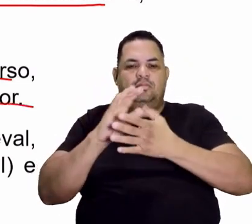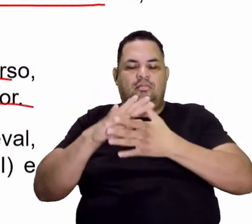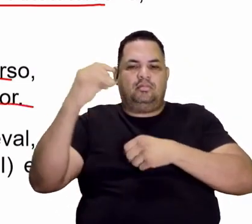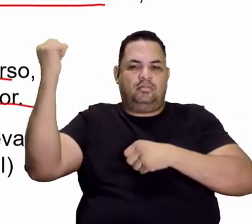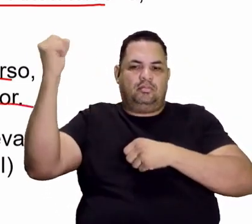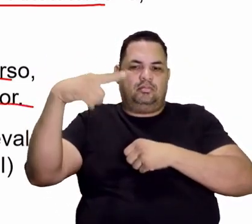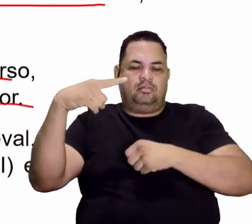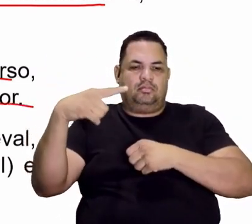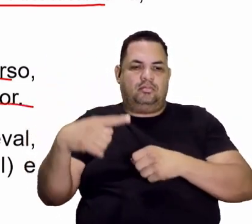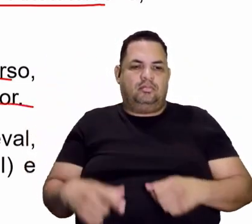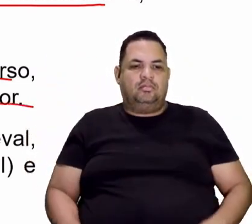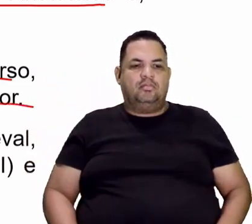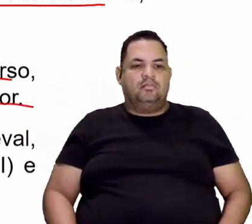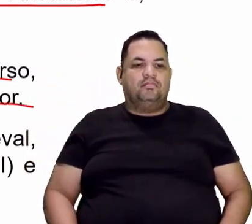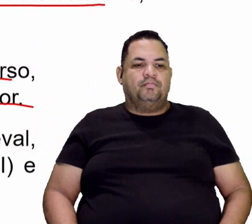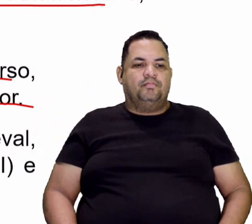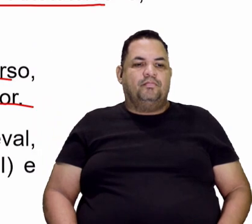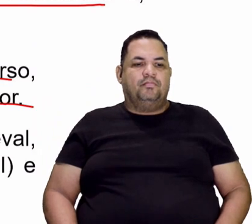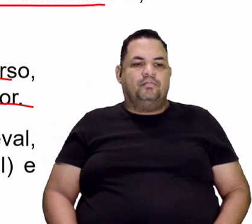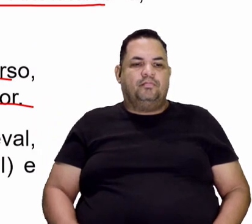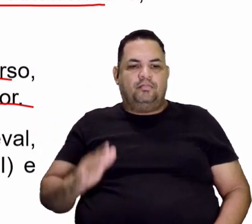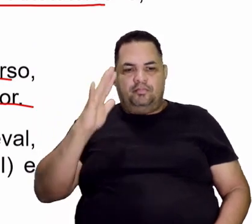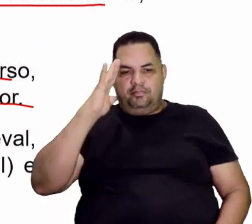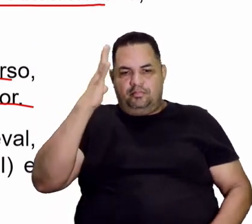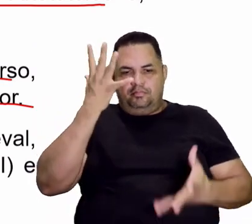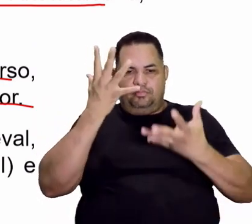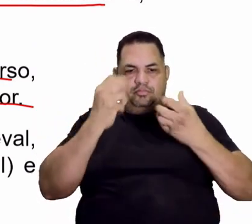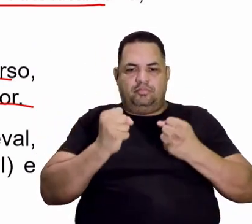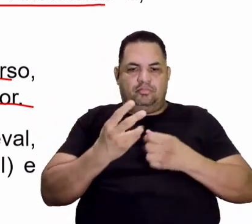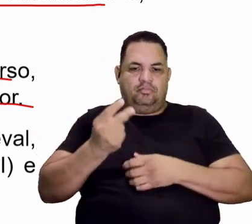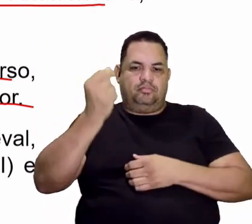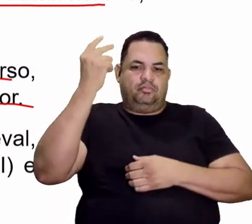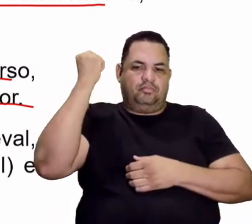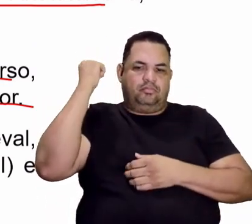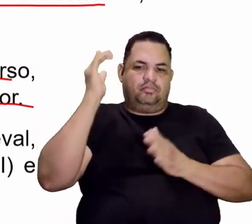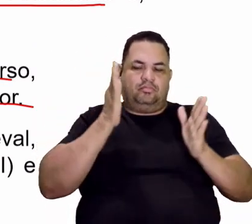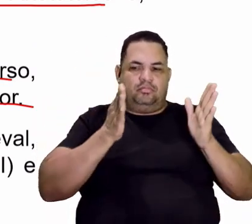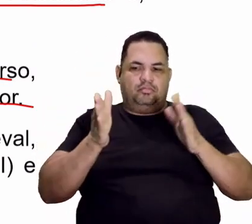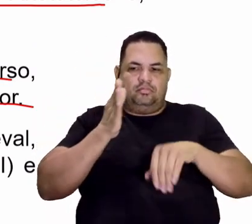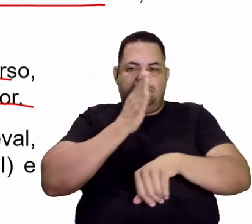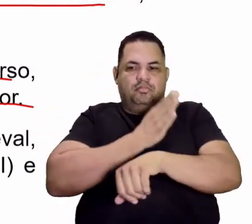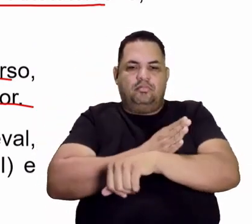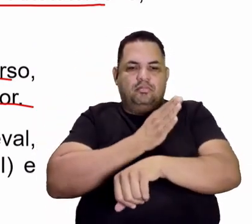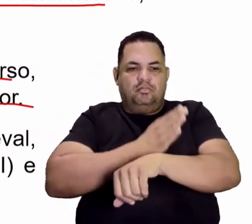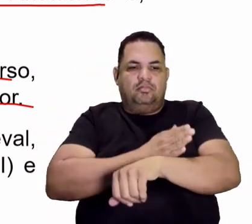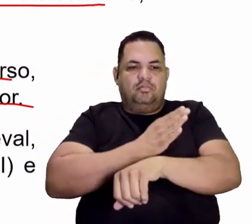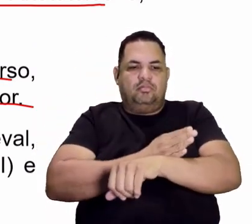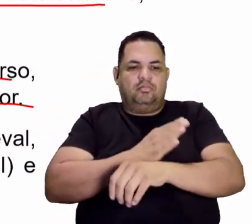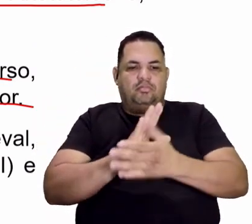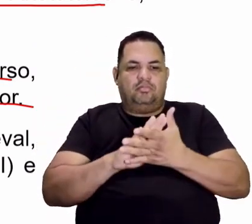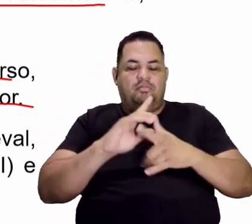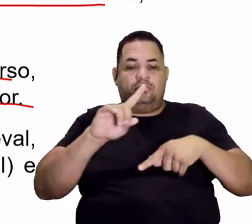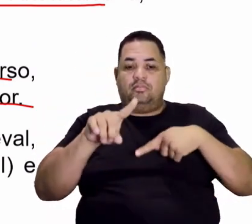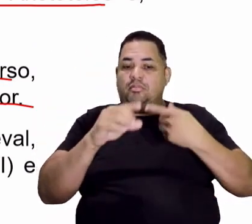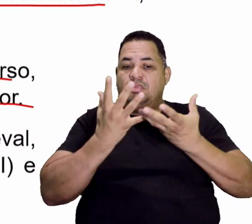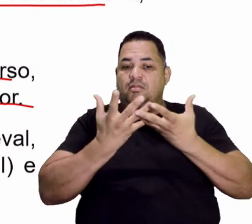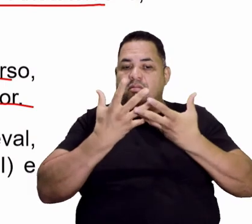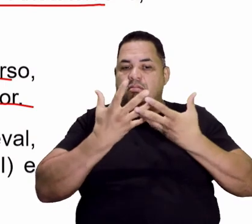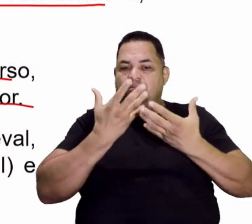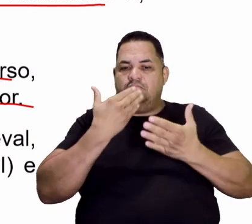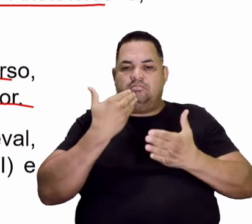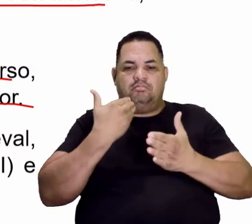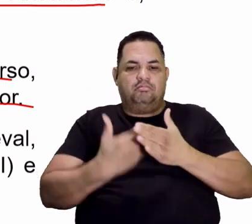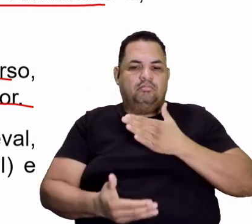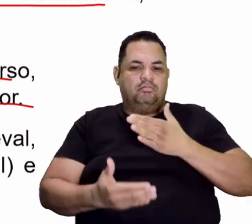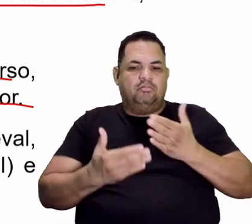girando ao seu redor. Teoria aceita na antiguidade e no período medieval. Também foi contestada